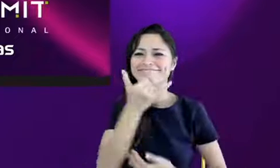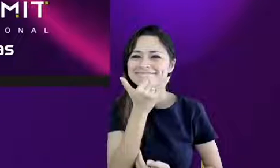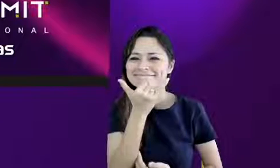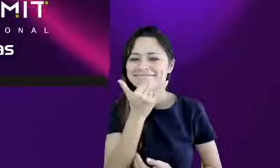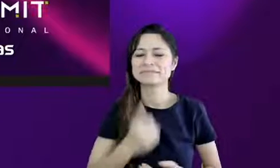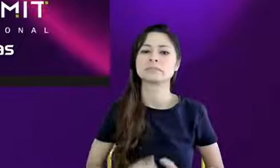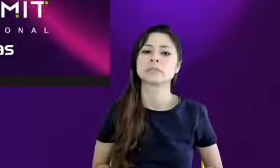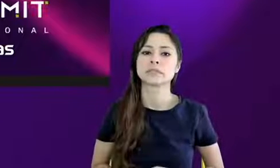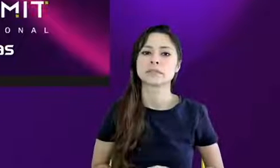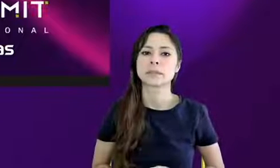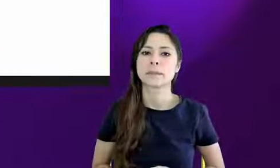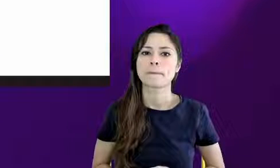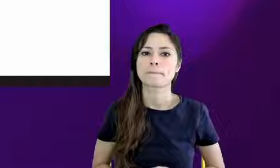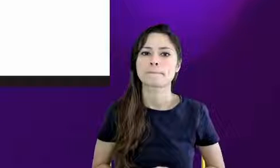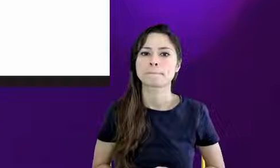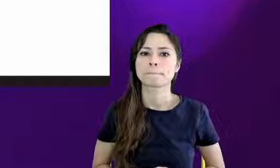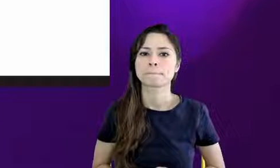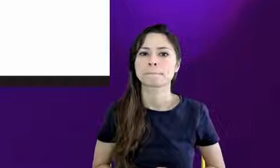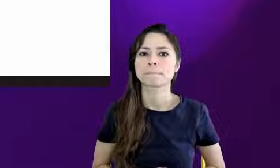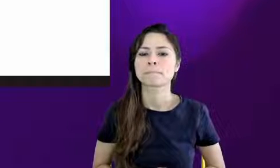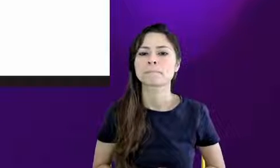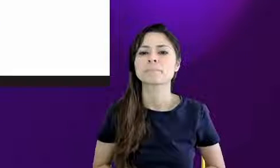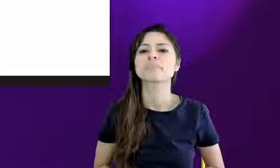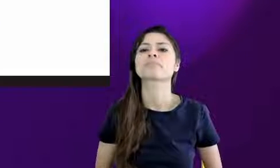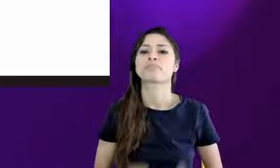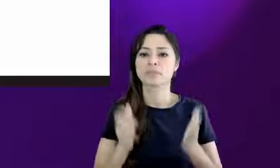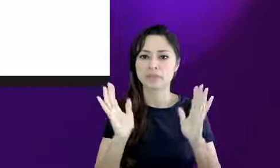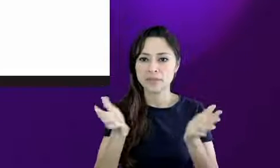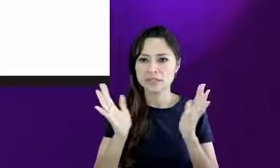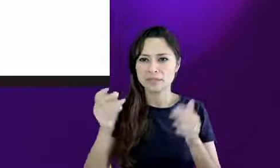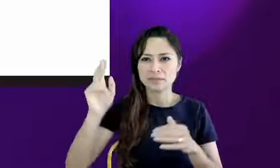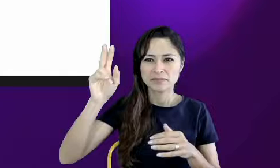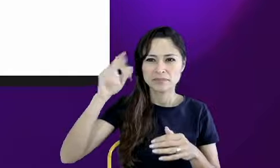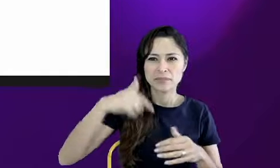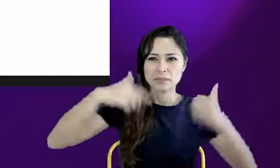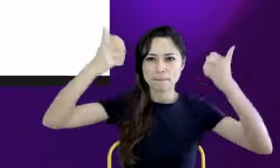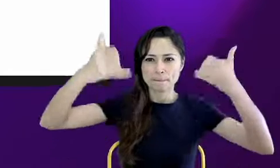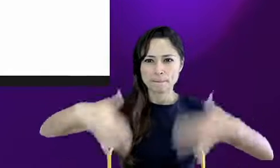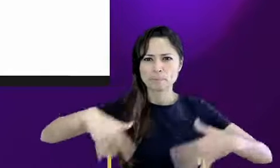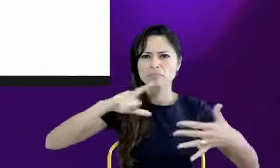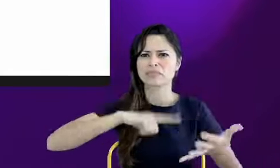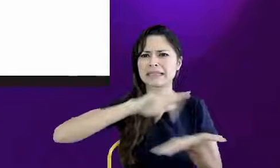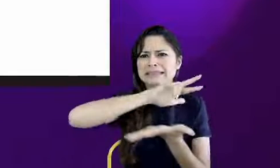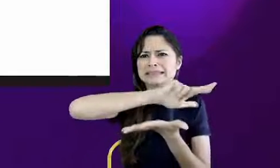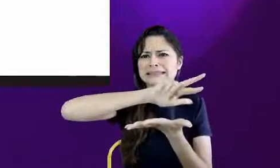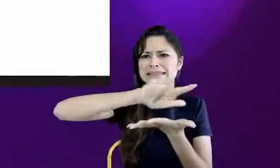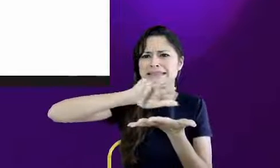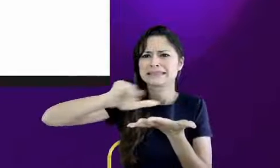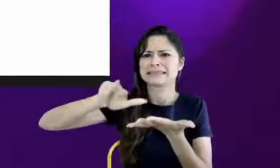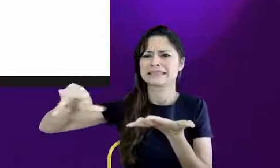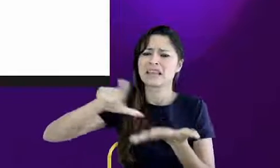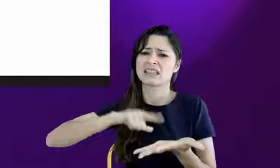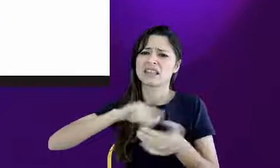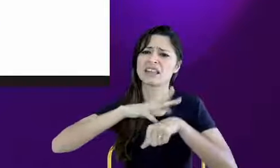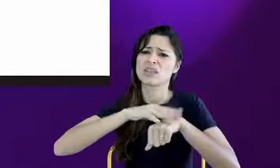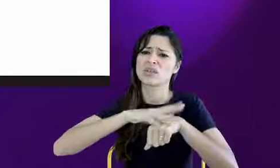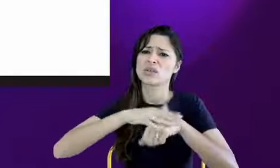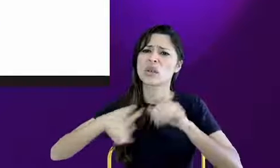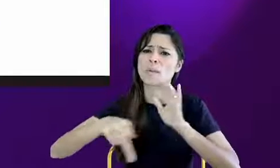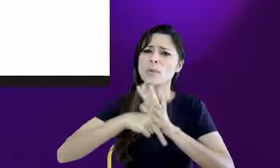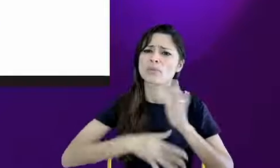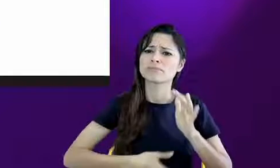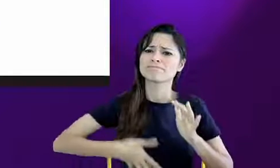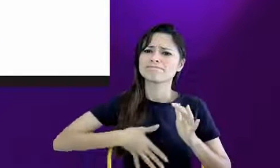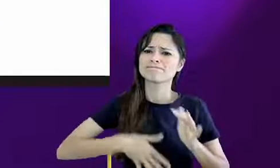Esses são os meus conflitos de interesse. Então, como eu estava dizendo, existem inúmeras formas de apresentação da doença inflamatória intestinal, incluindo